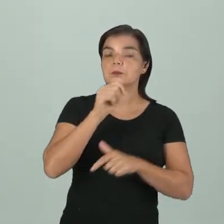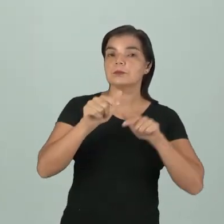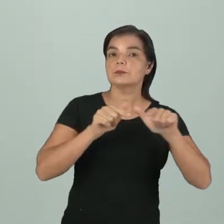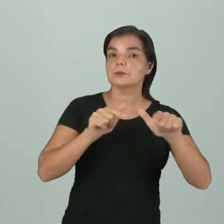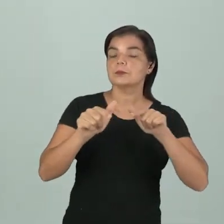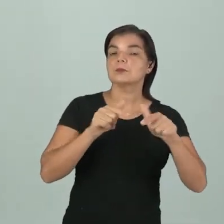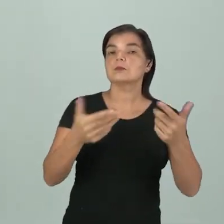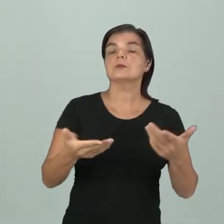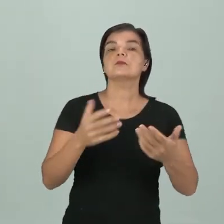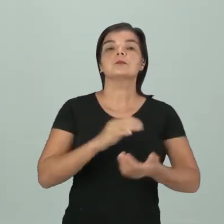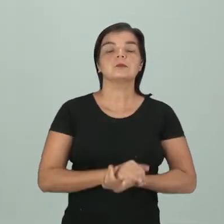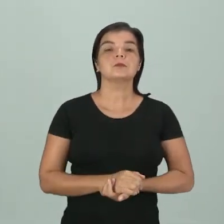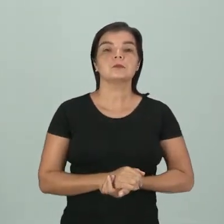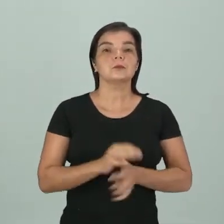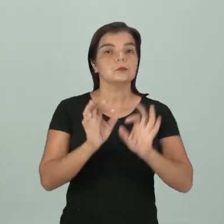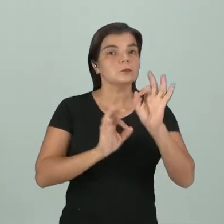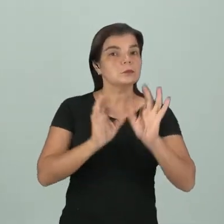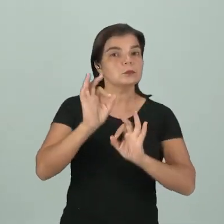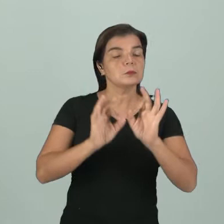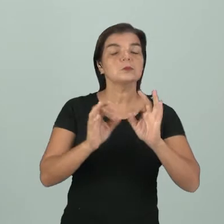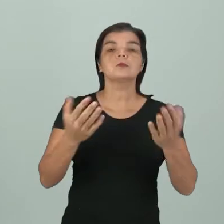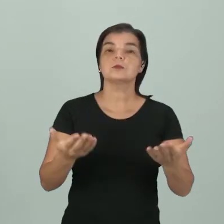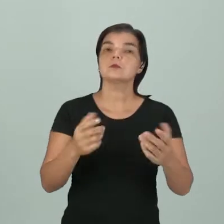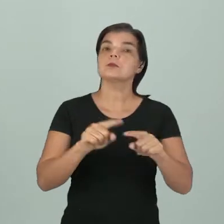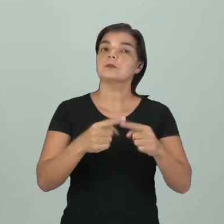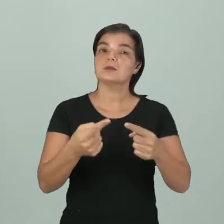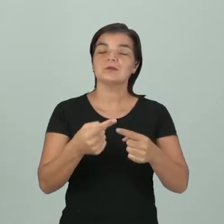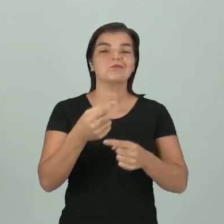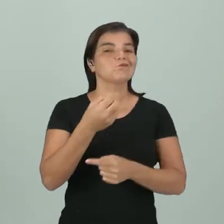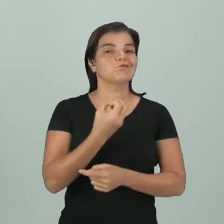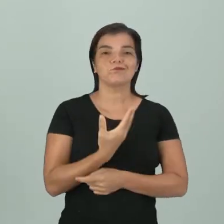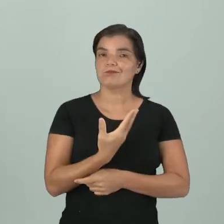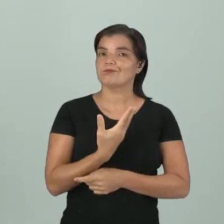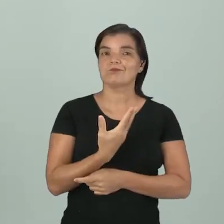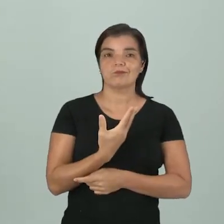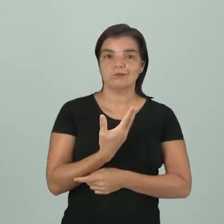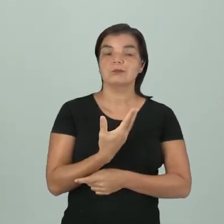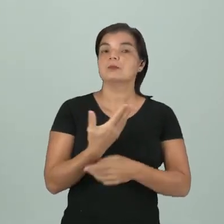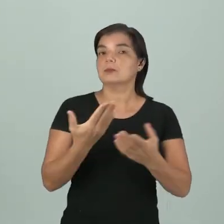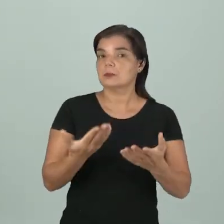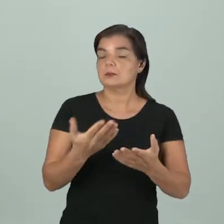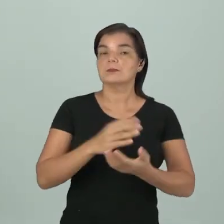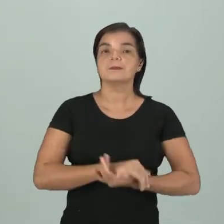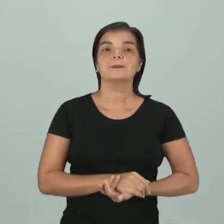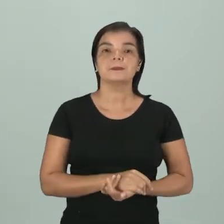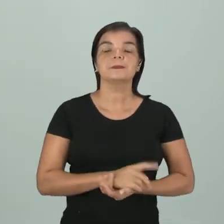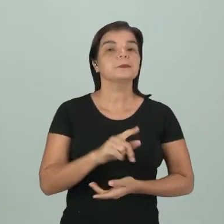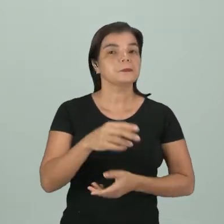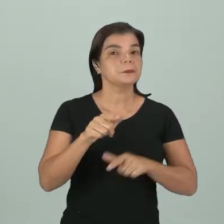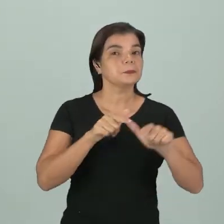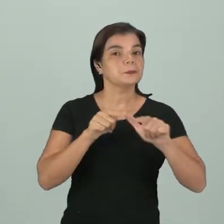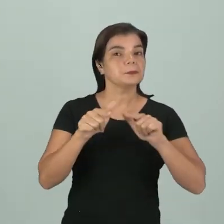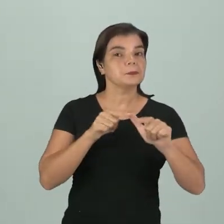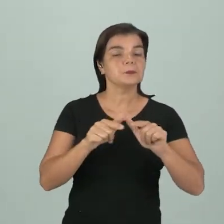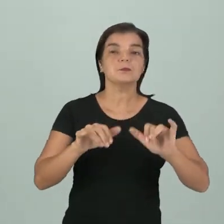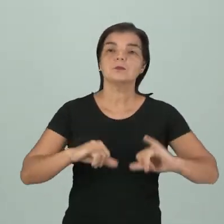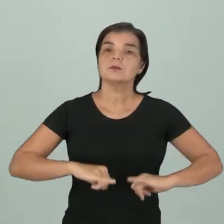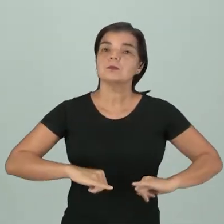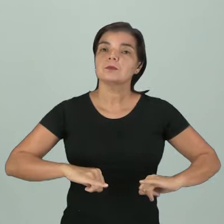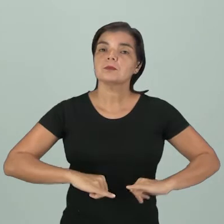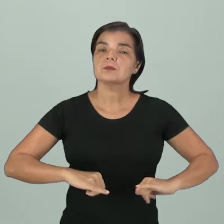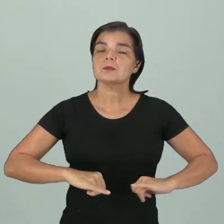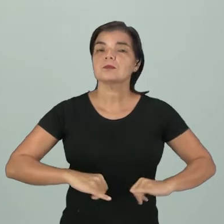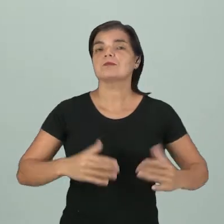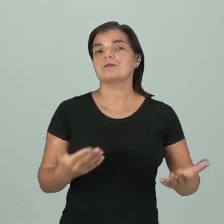de uma forma de trabalho, de uma organização de trabalho, mas que não é um trabalho bom, certo? É um trabalho sofrível